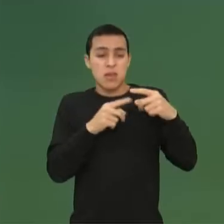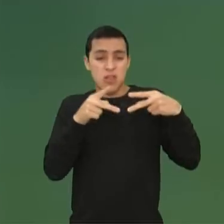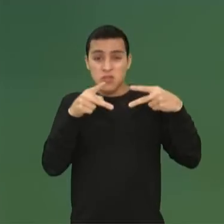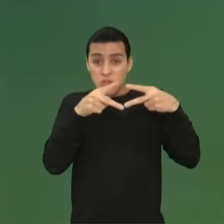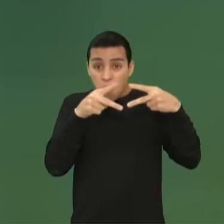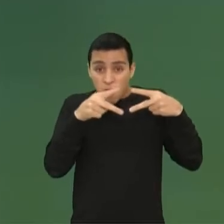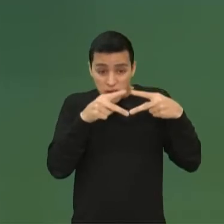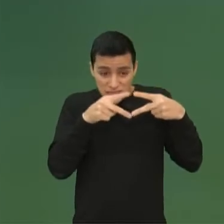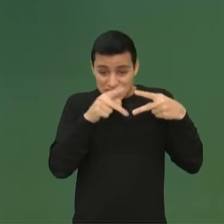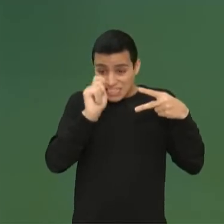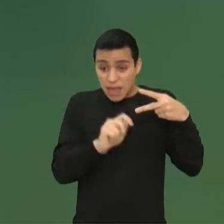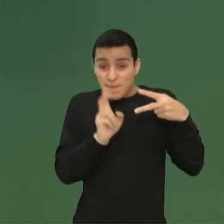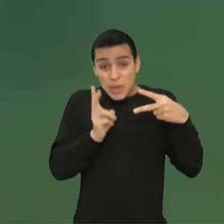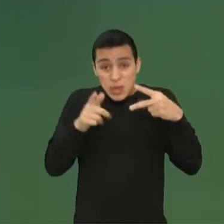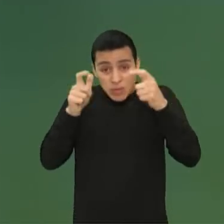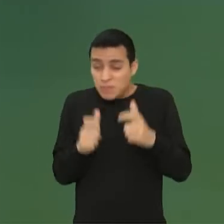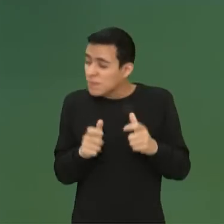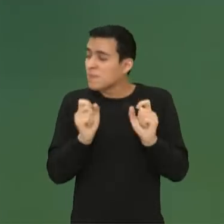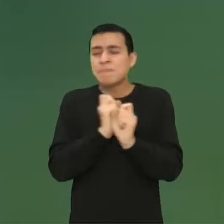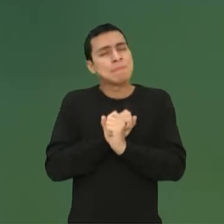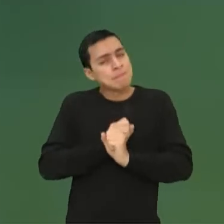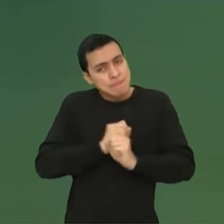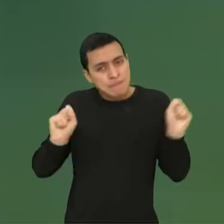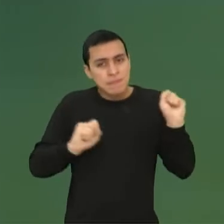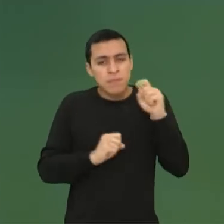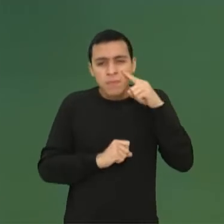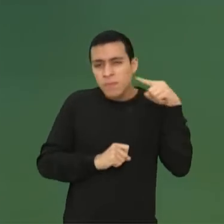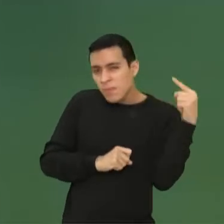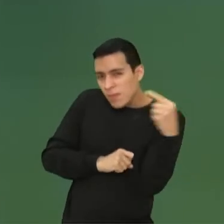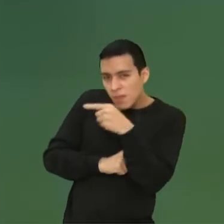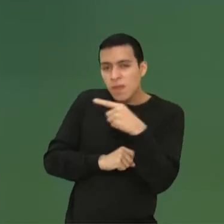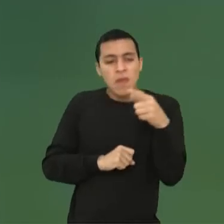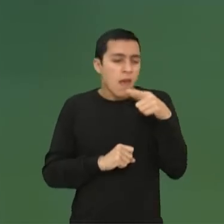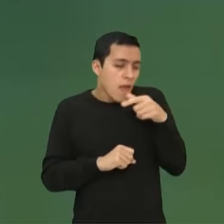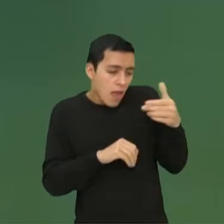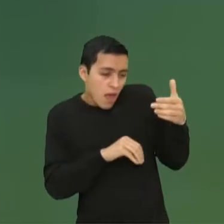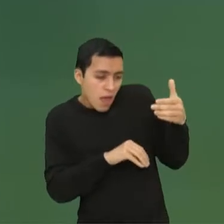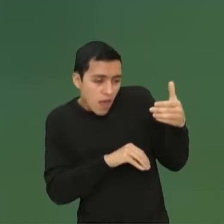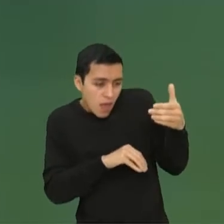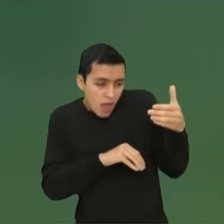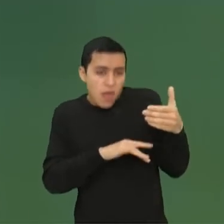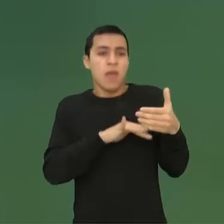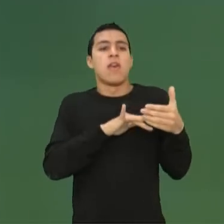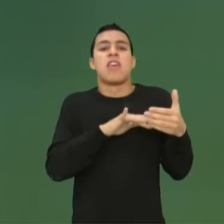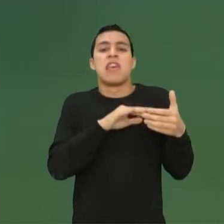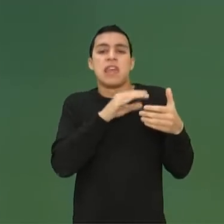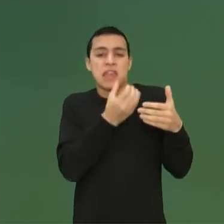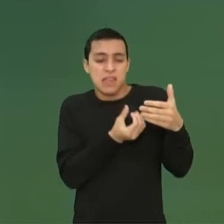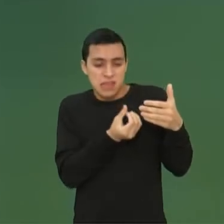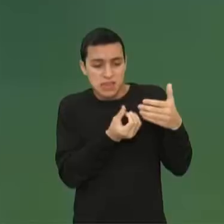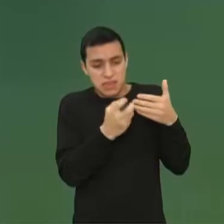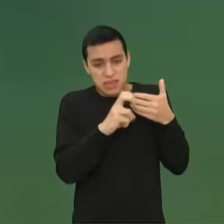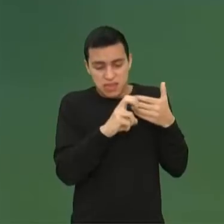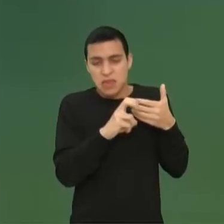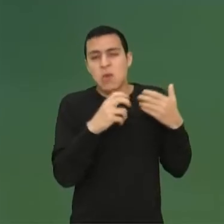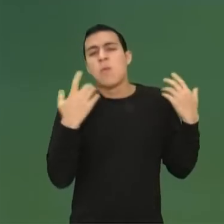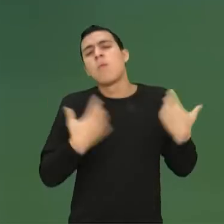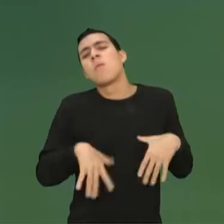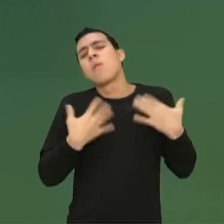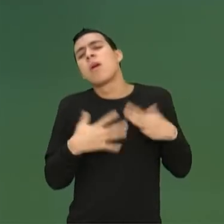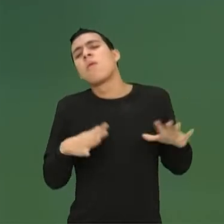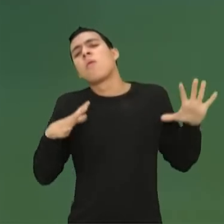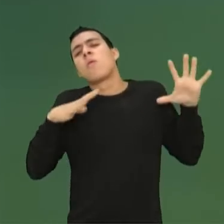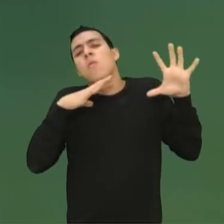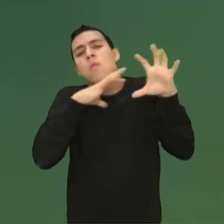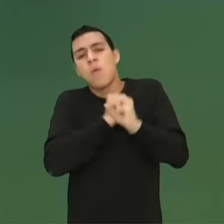ocupam o mesmo lugar no espaço. Percebam que o nível da água subiu para o 65. Qual é